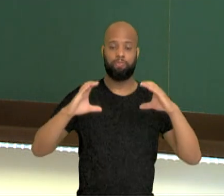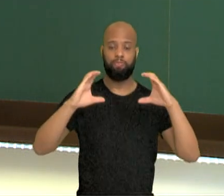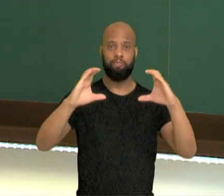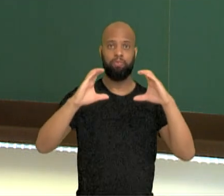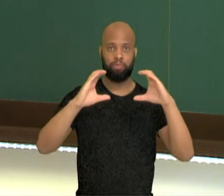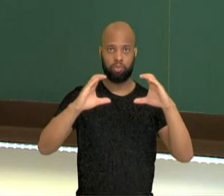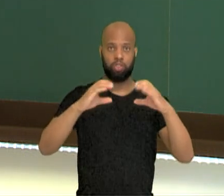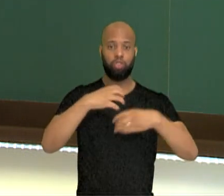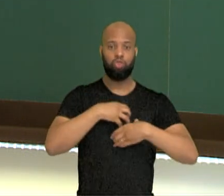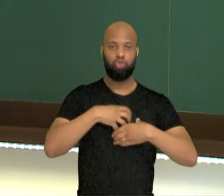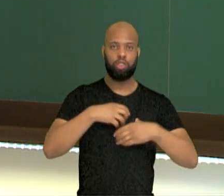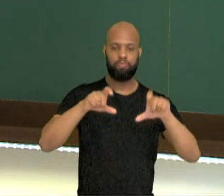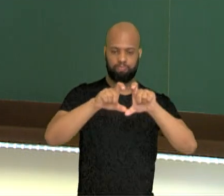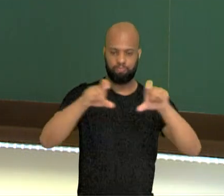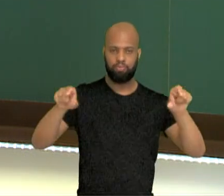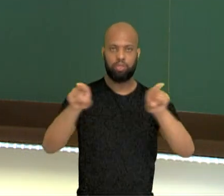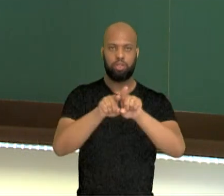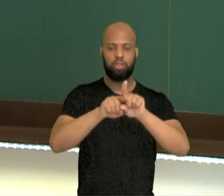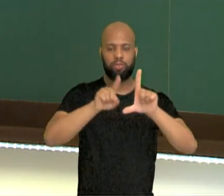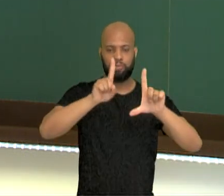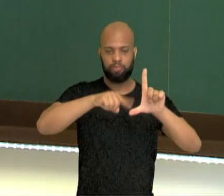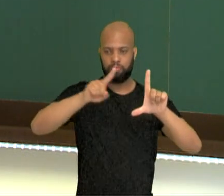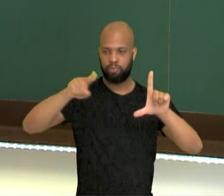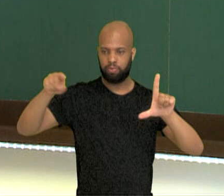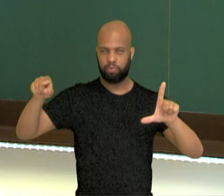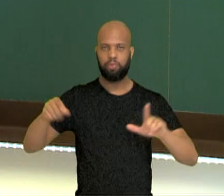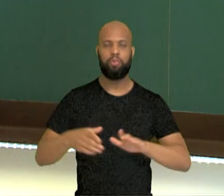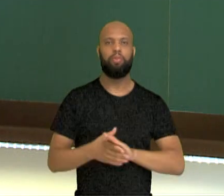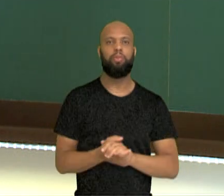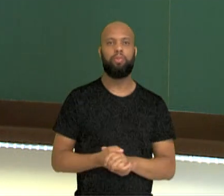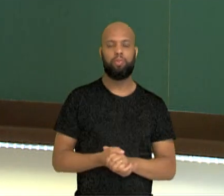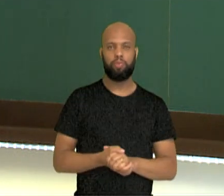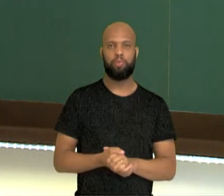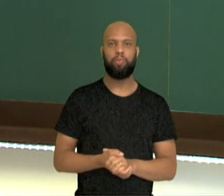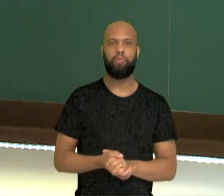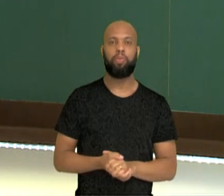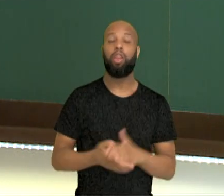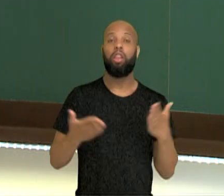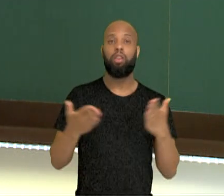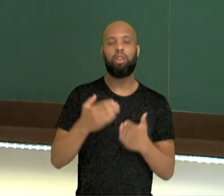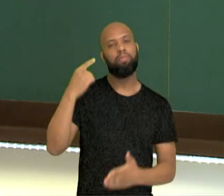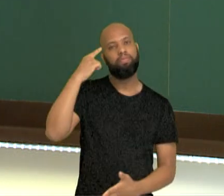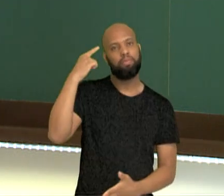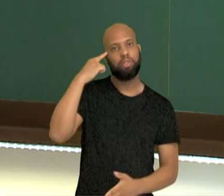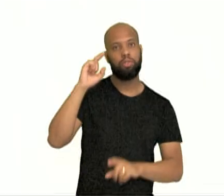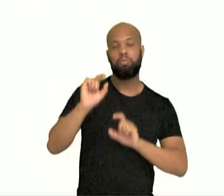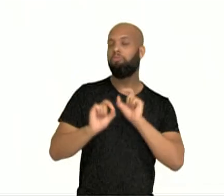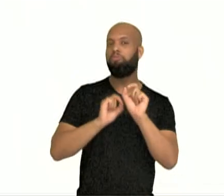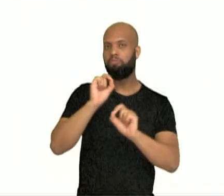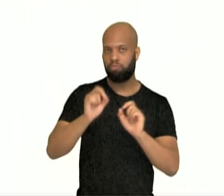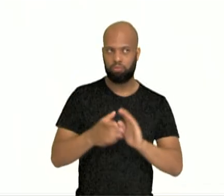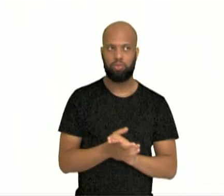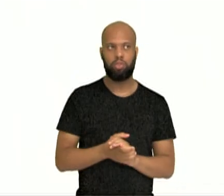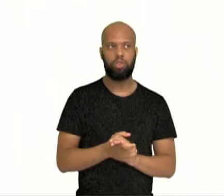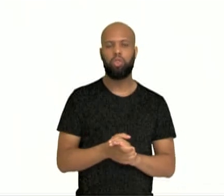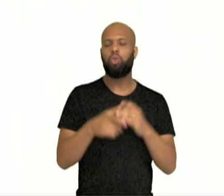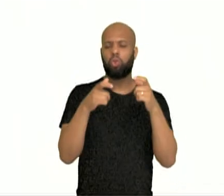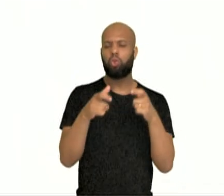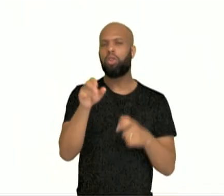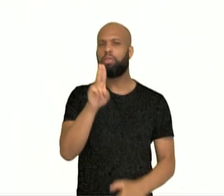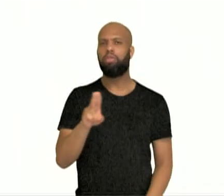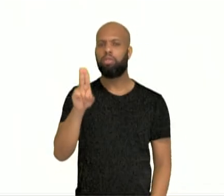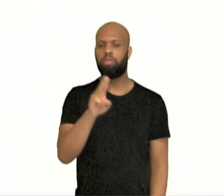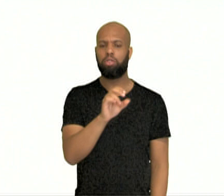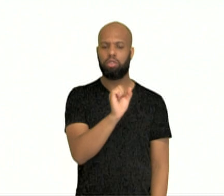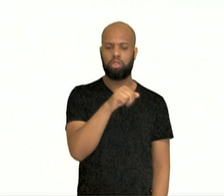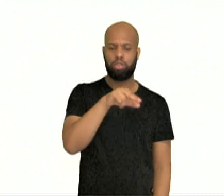tanto algebricamente quanto graficamente, beleza? Vamos pensar um pouquinho, estudante. Onde utilizamos o